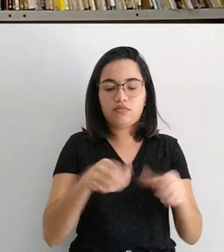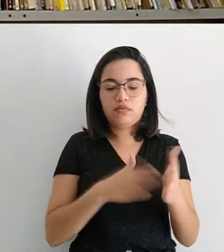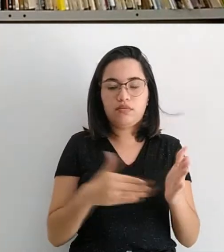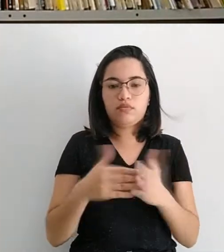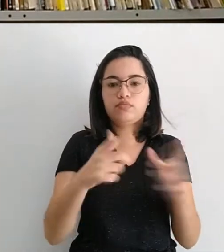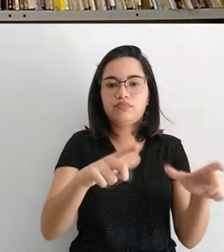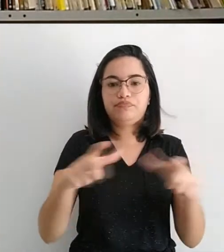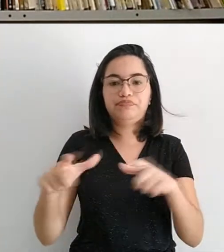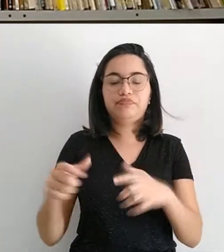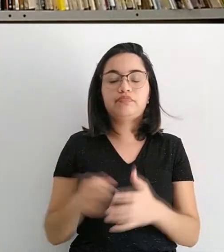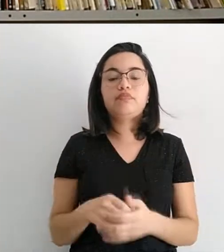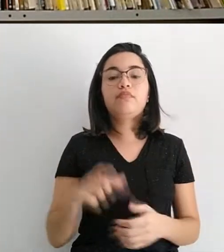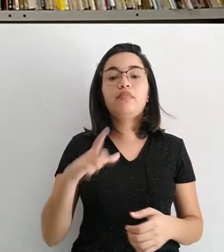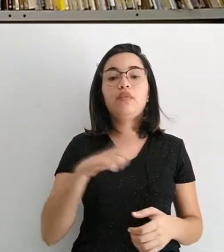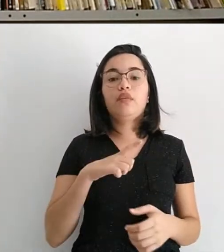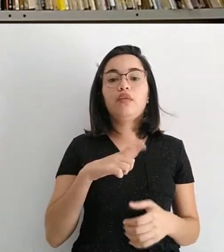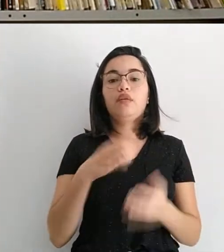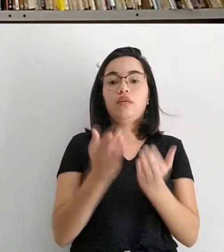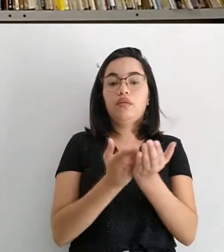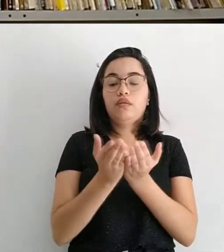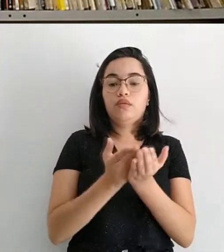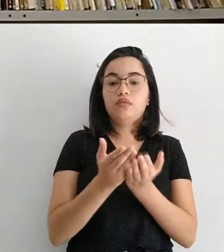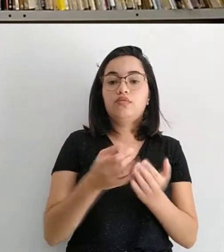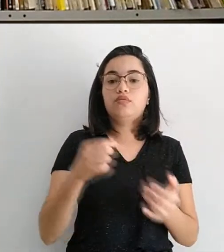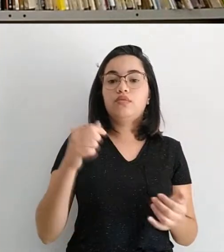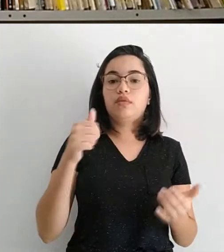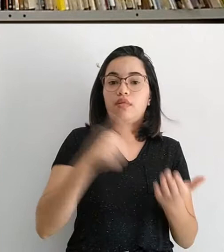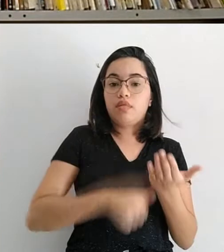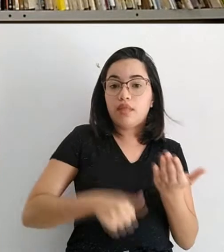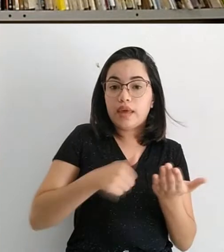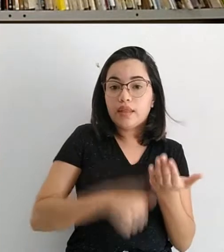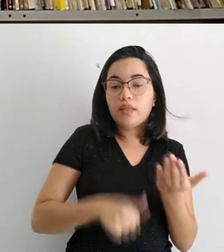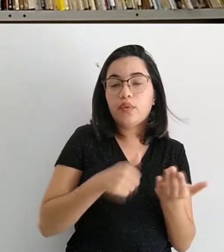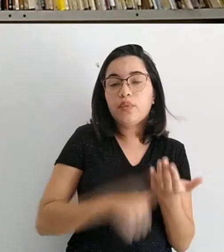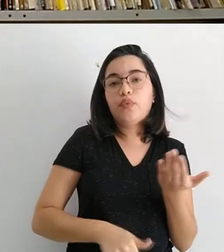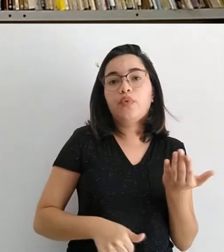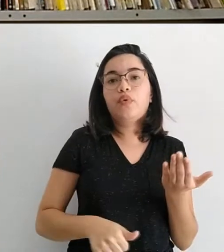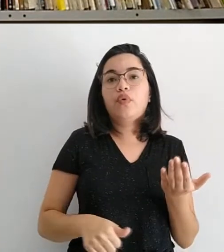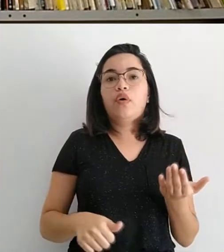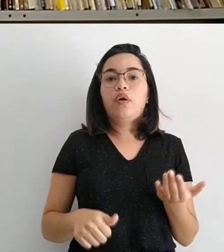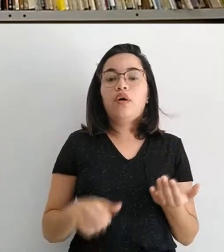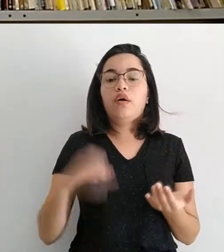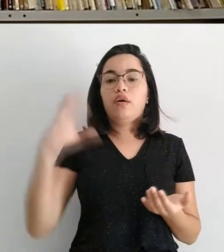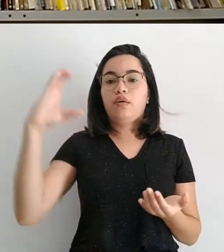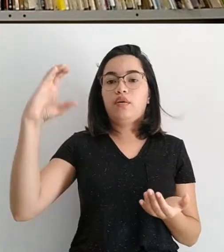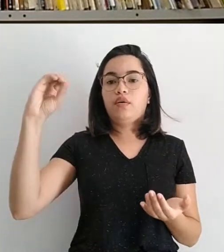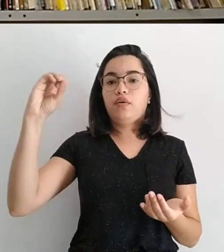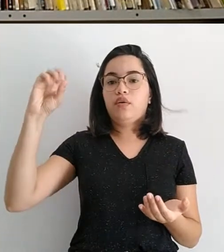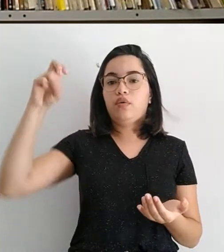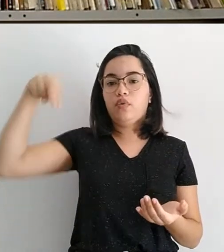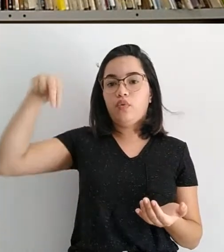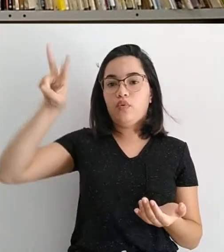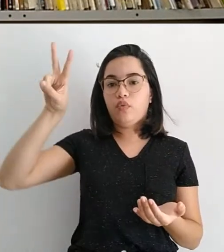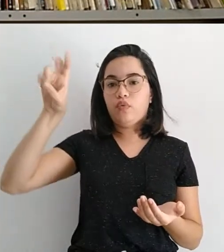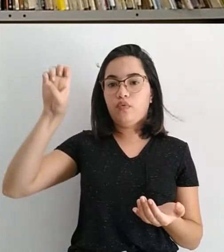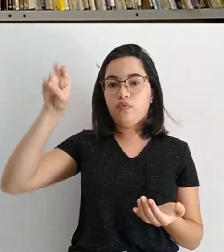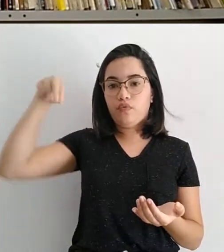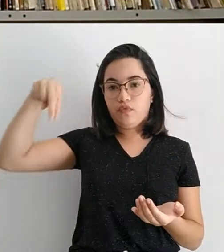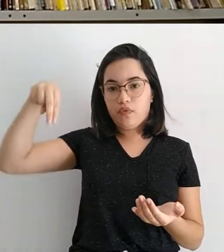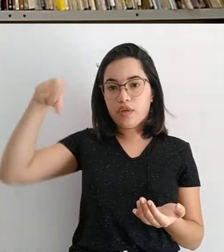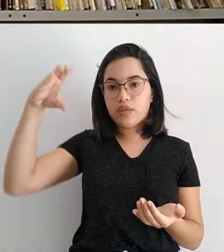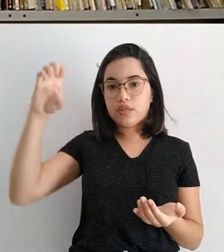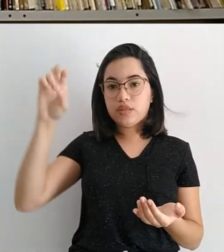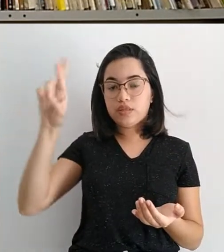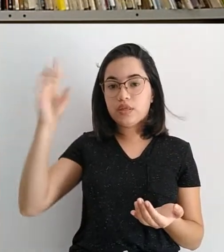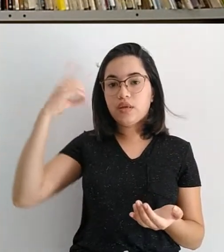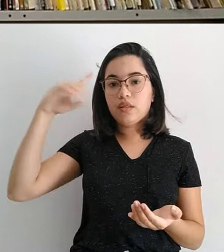Há crentes que tentam convencer Deus através das suas orações, dos